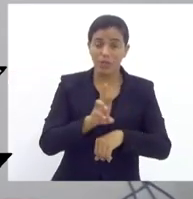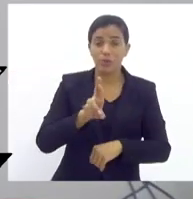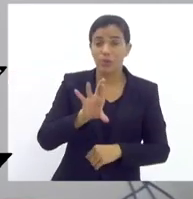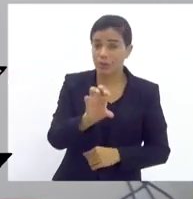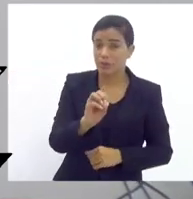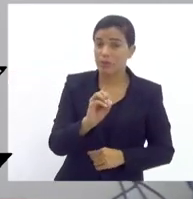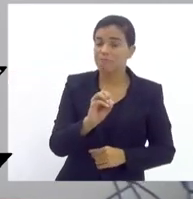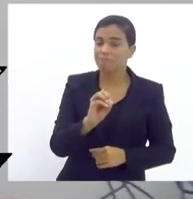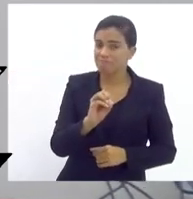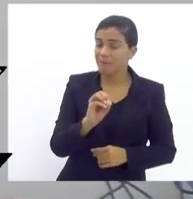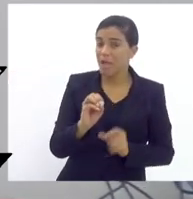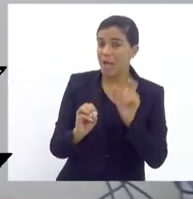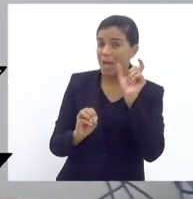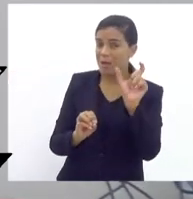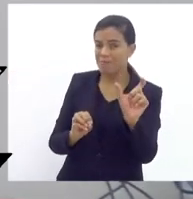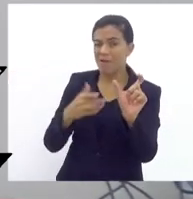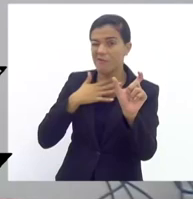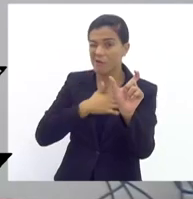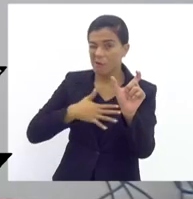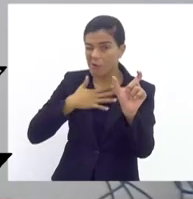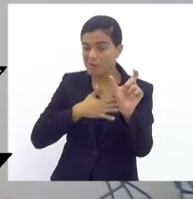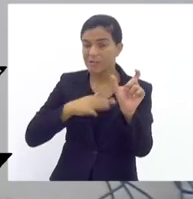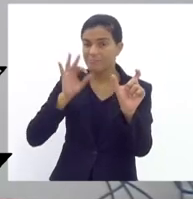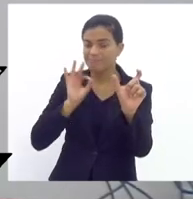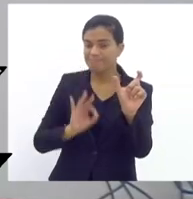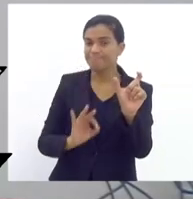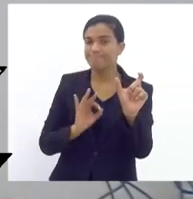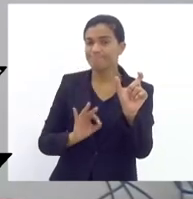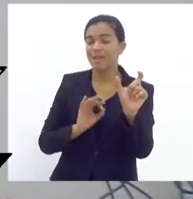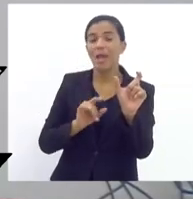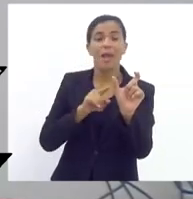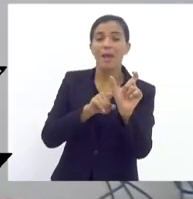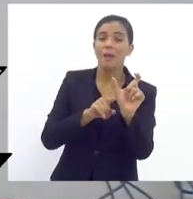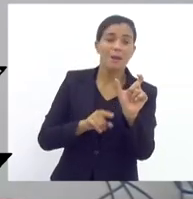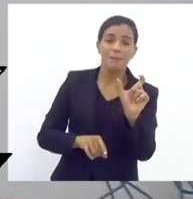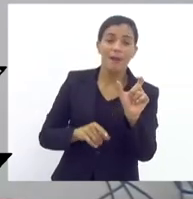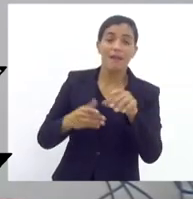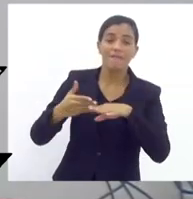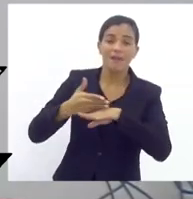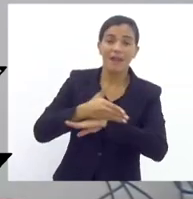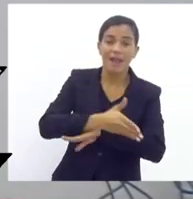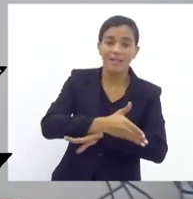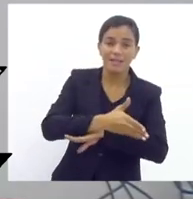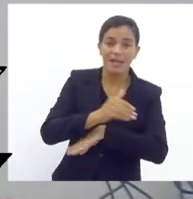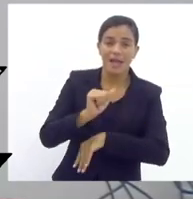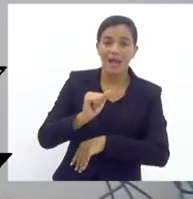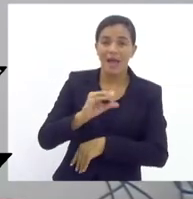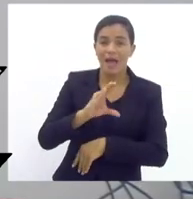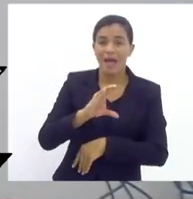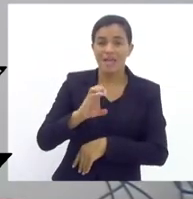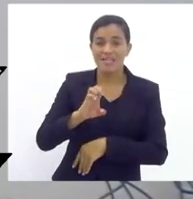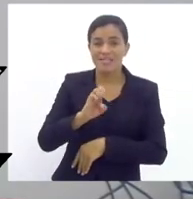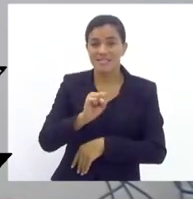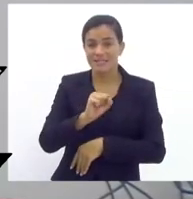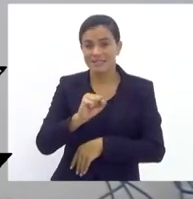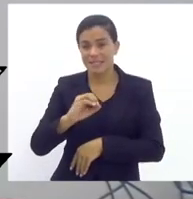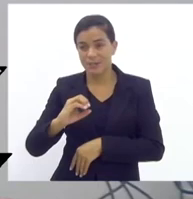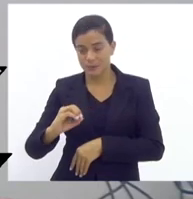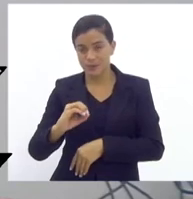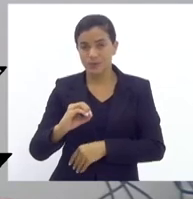Rio de Janeiro a palavra que eu gostei aqui é a palavra acesso Esse aí que eu gostei